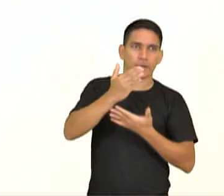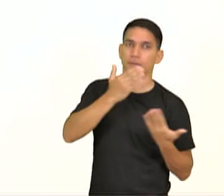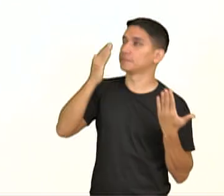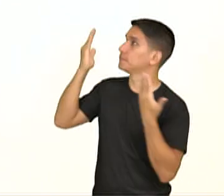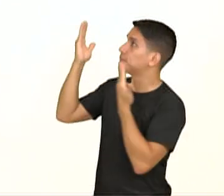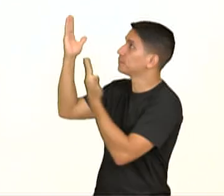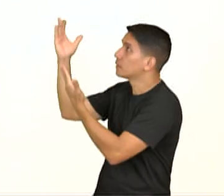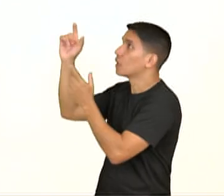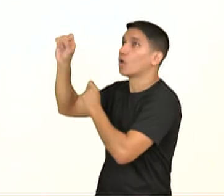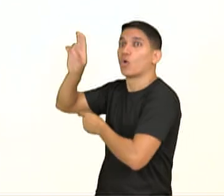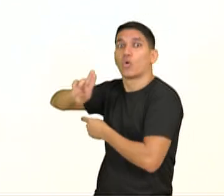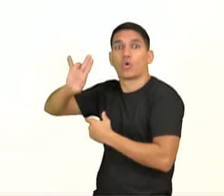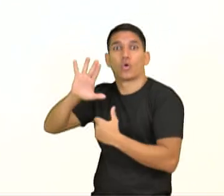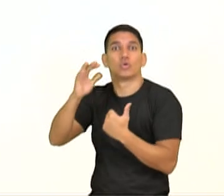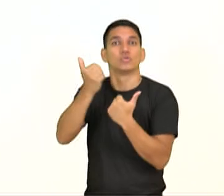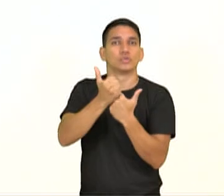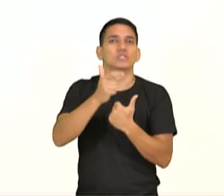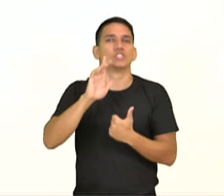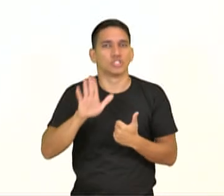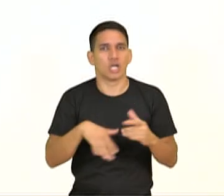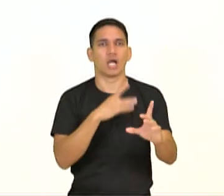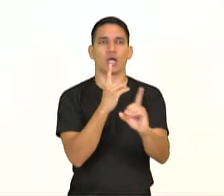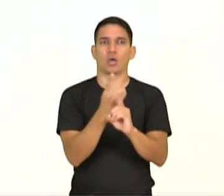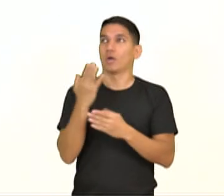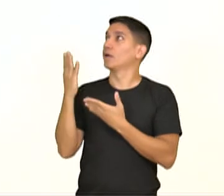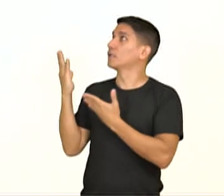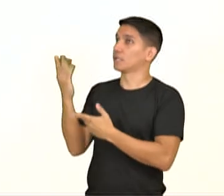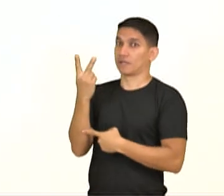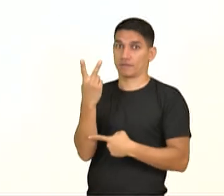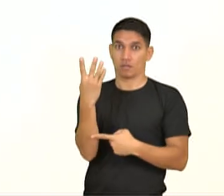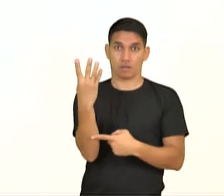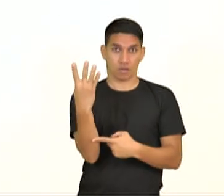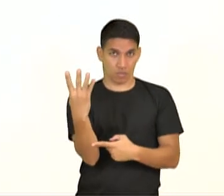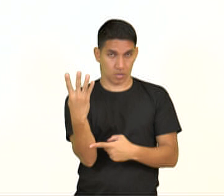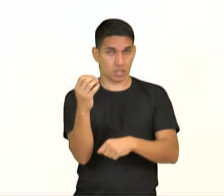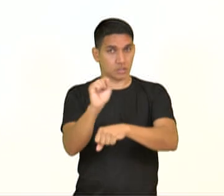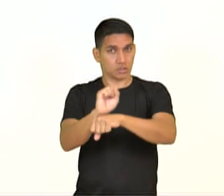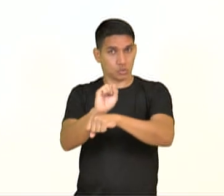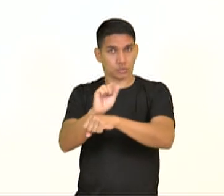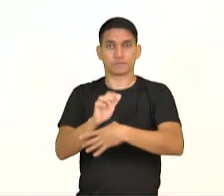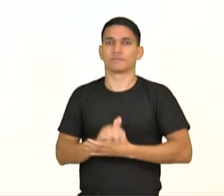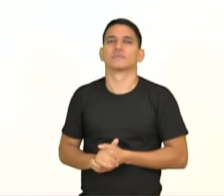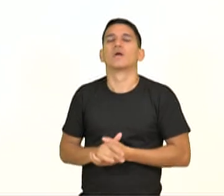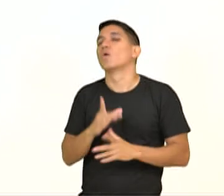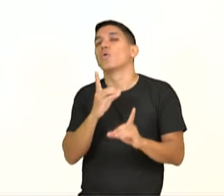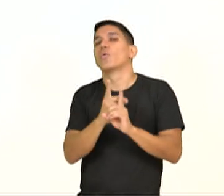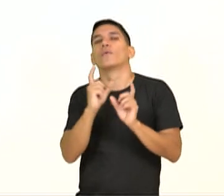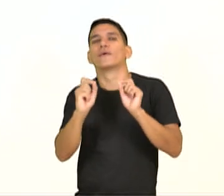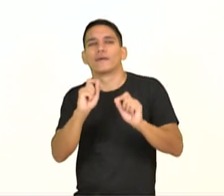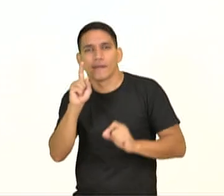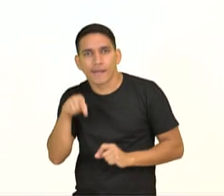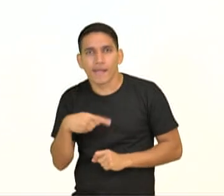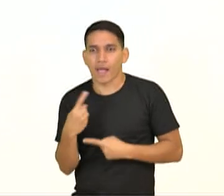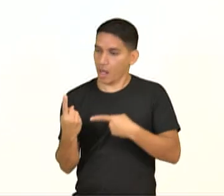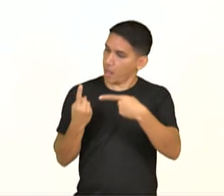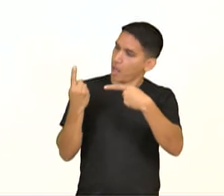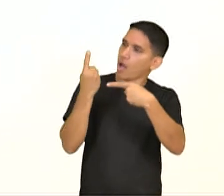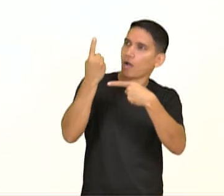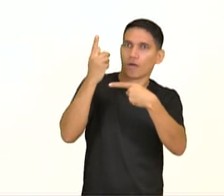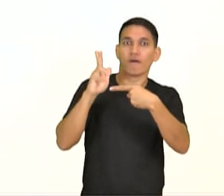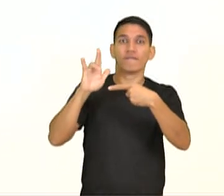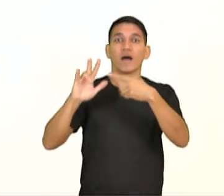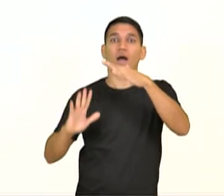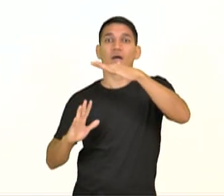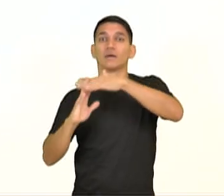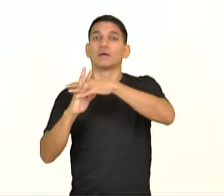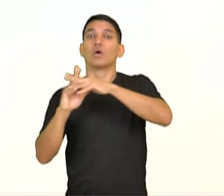vamos substituir esse valor que nós encontramos aqui, né, de 24, e nós vamos ter o quê? Que a altura ela vai chegar